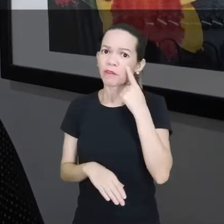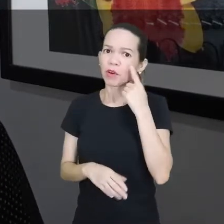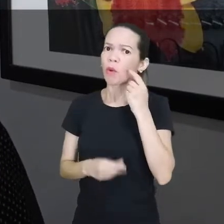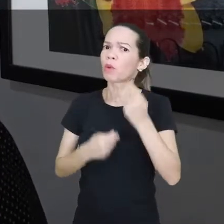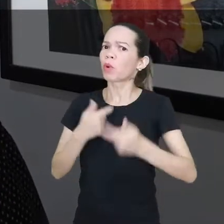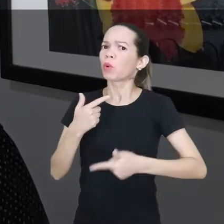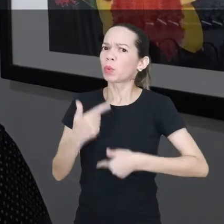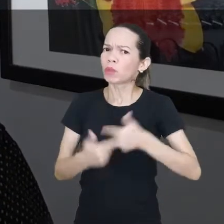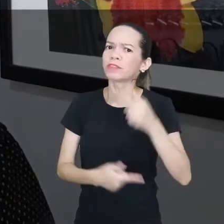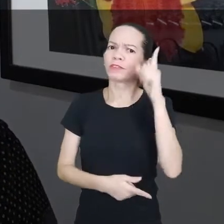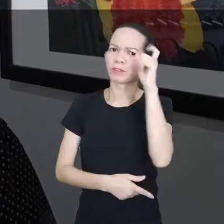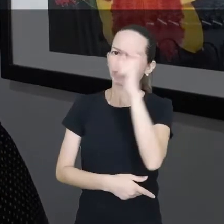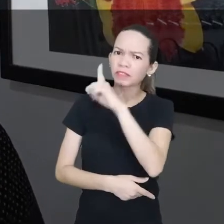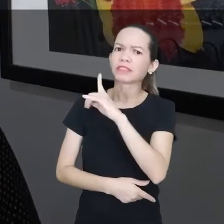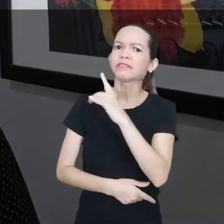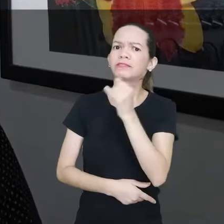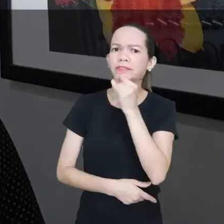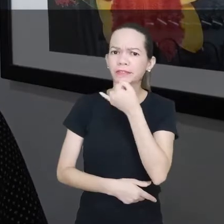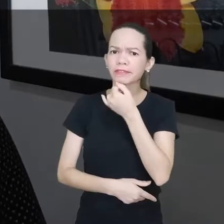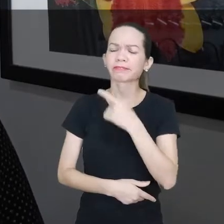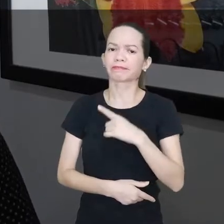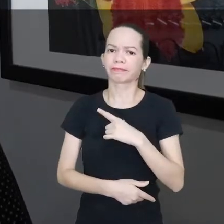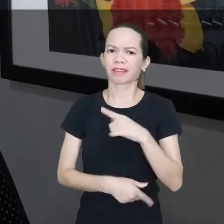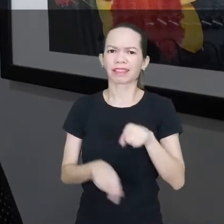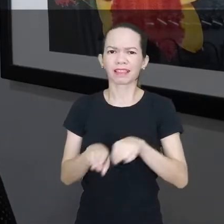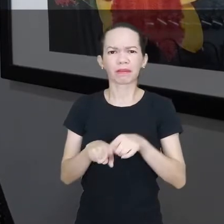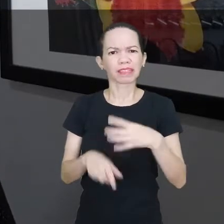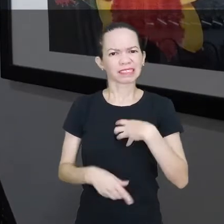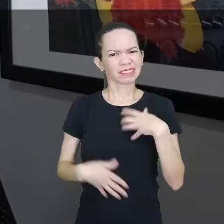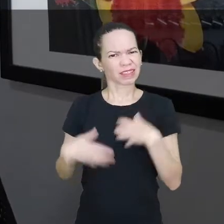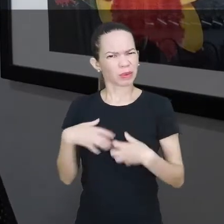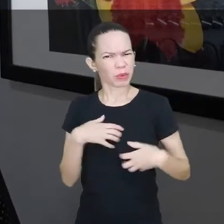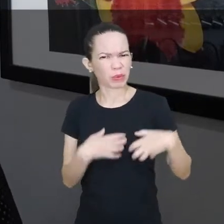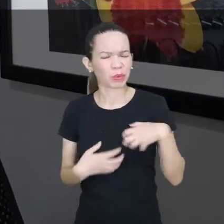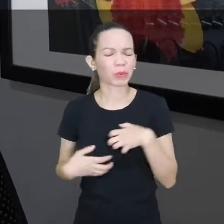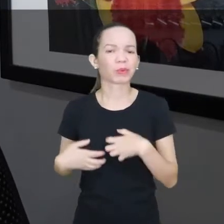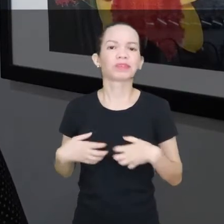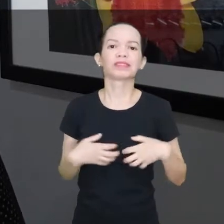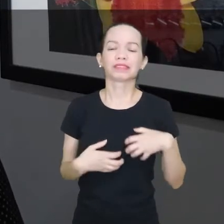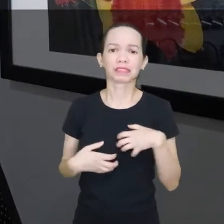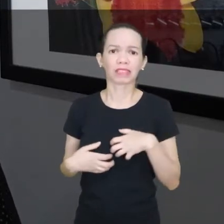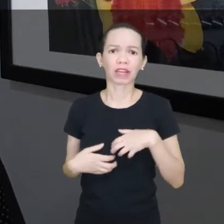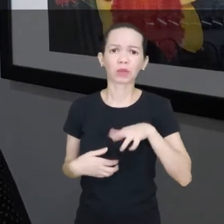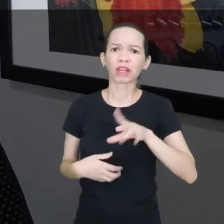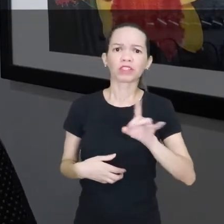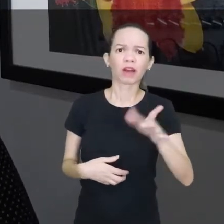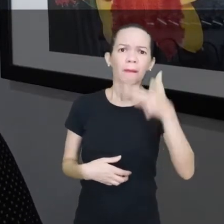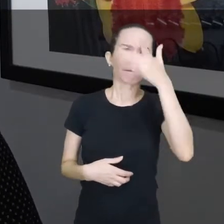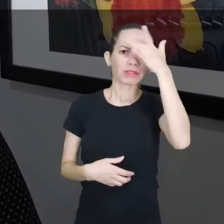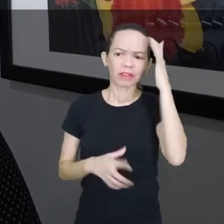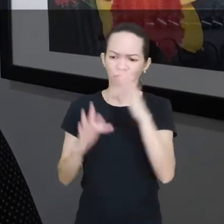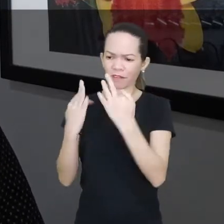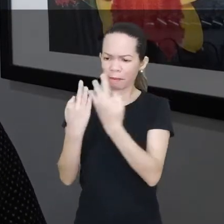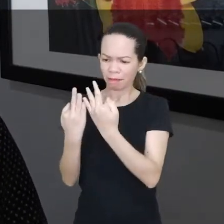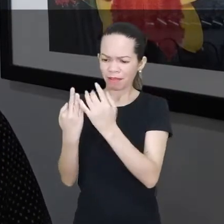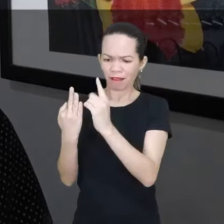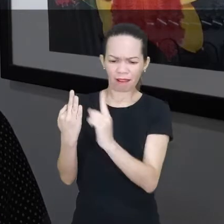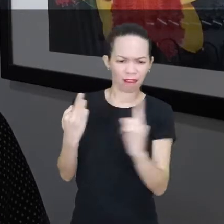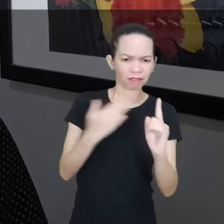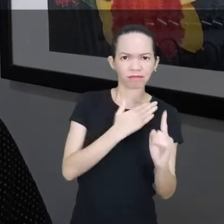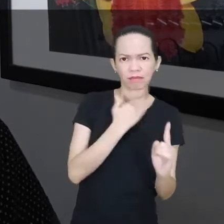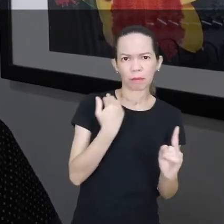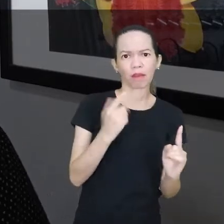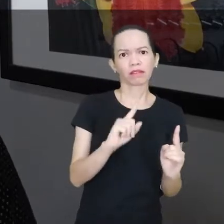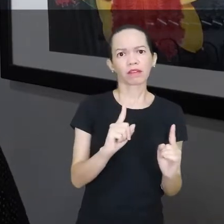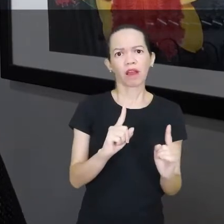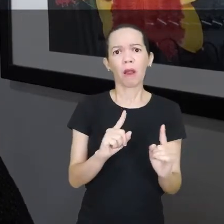o nível de tristeza que nós estamos passando, o nível de angústia que as pessoas estão passando, e não só aqueles que perderam o ente querido, mas aqueles